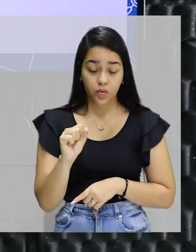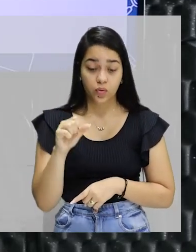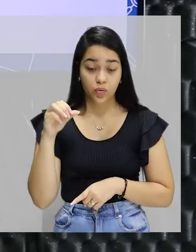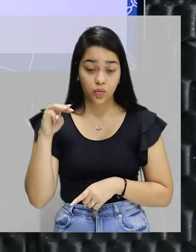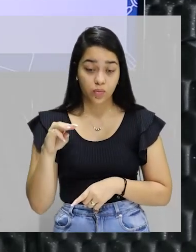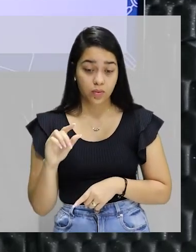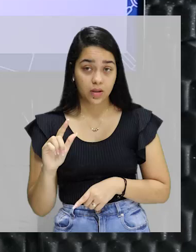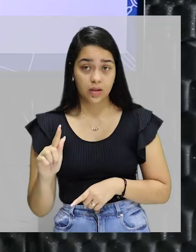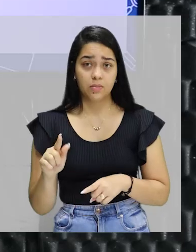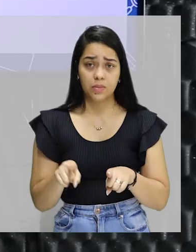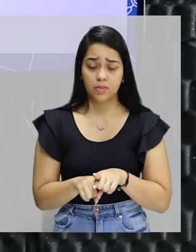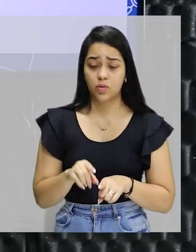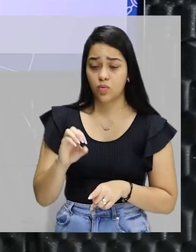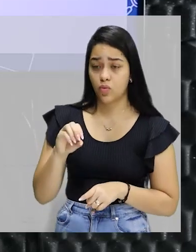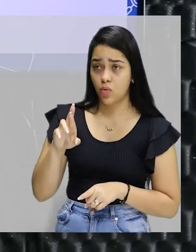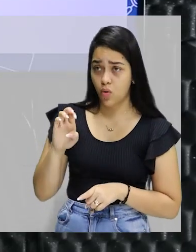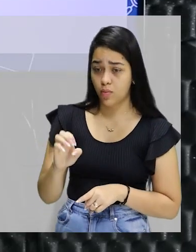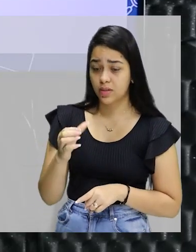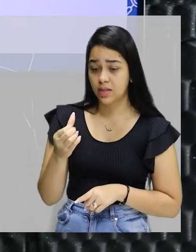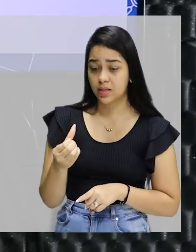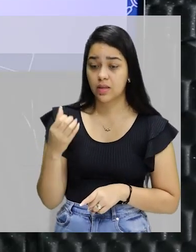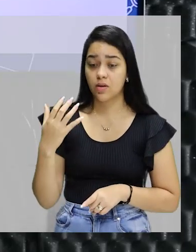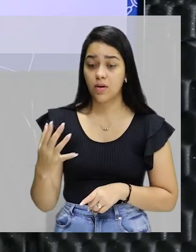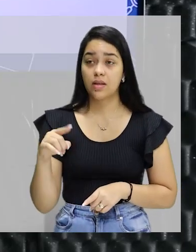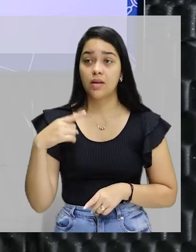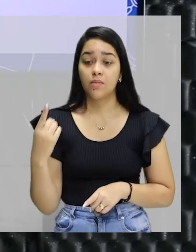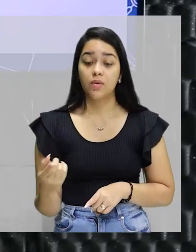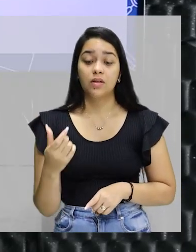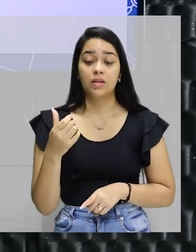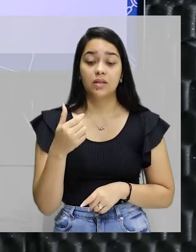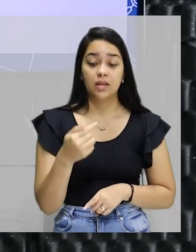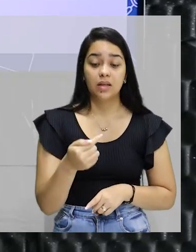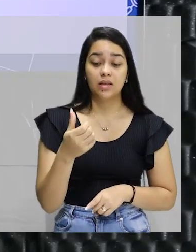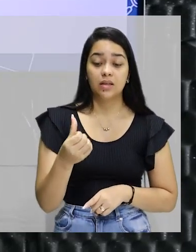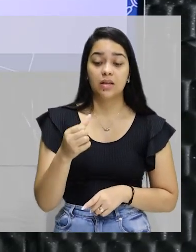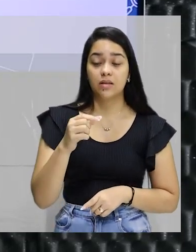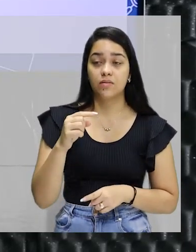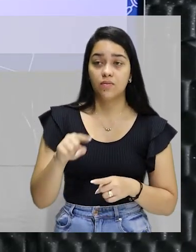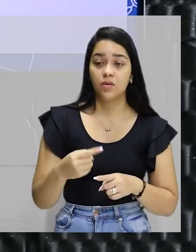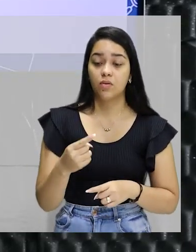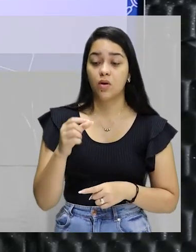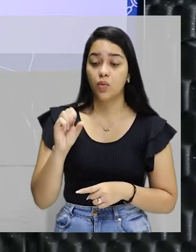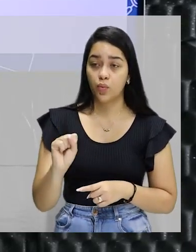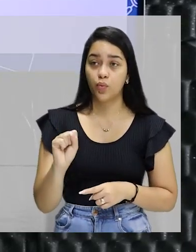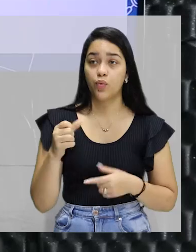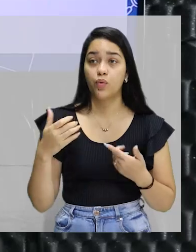miligramas do cobre-64, após 76,8 horas, a massa restante